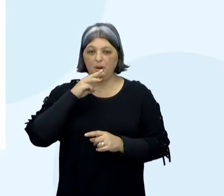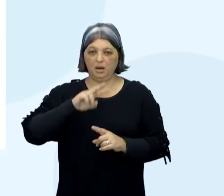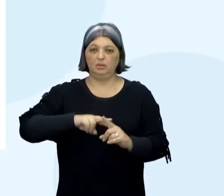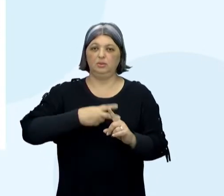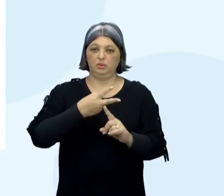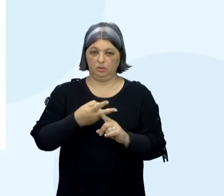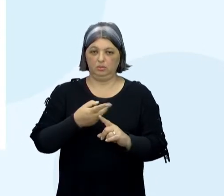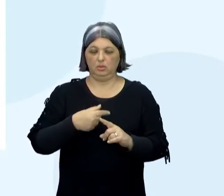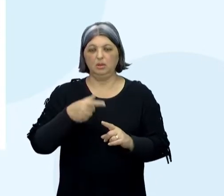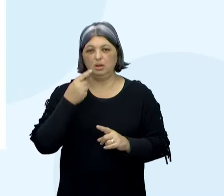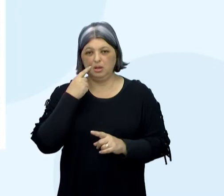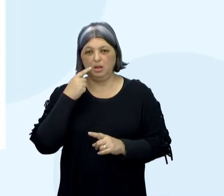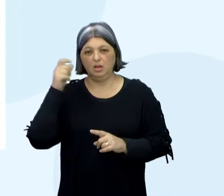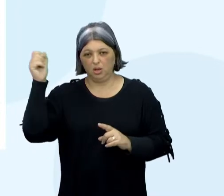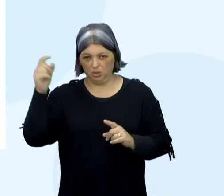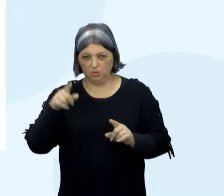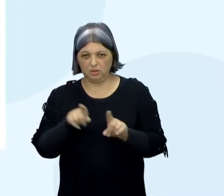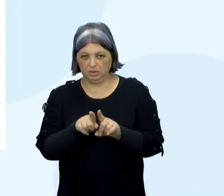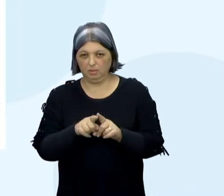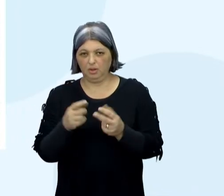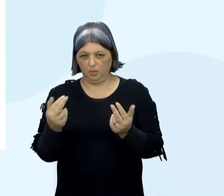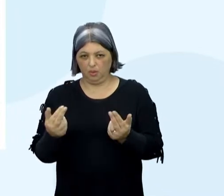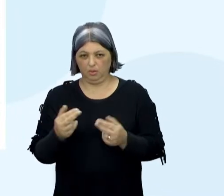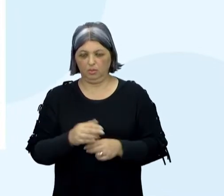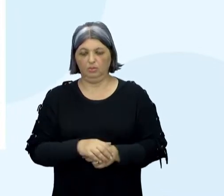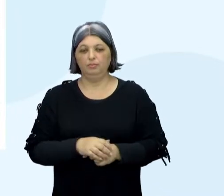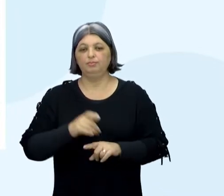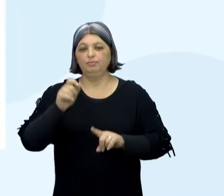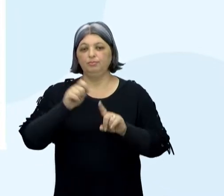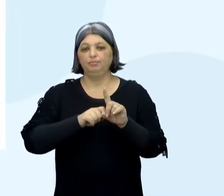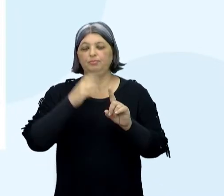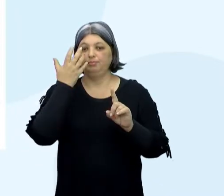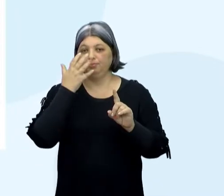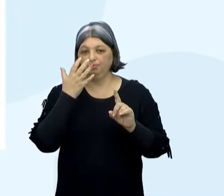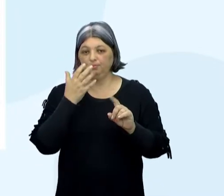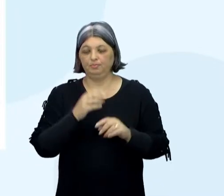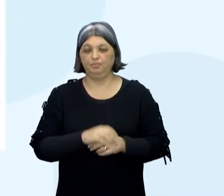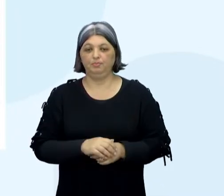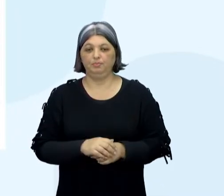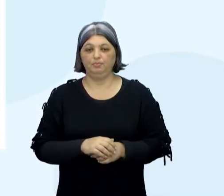gastei menos luz também. No mês de fevereiro eu gastei